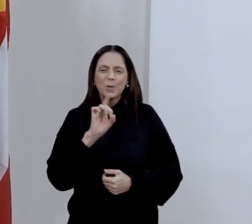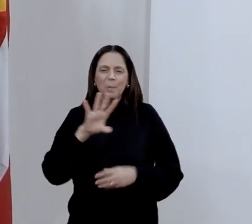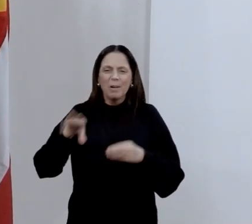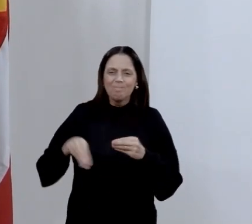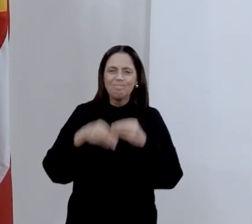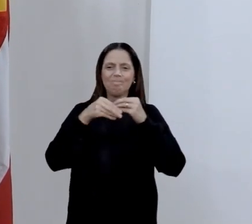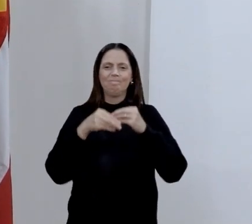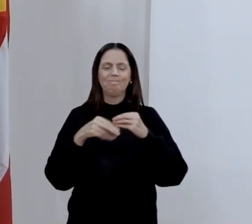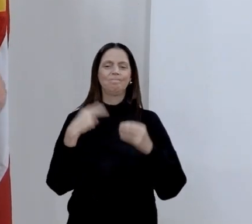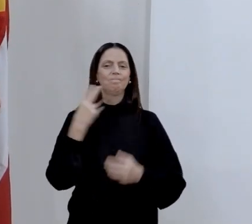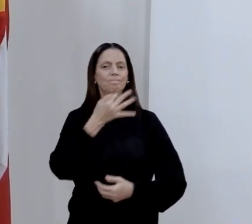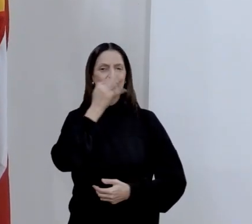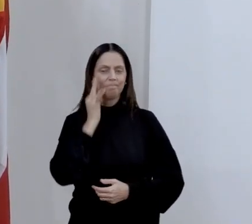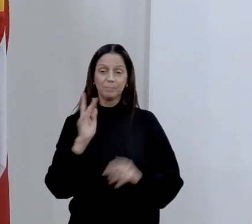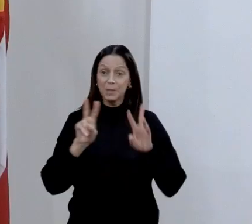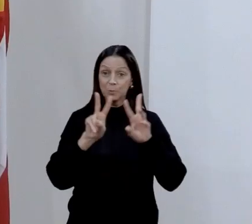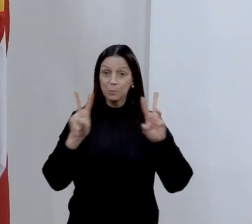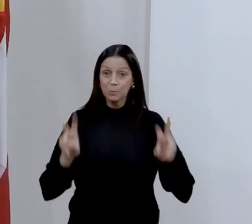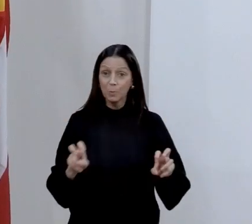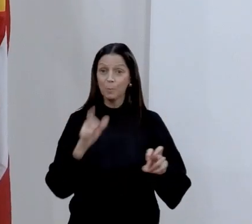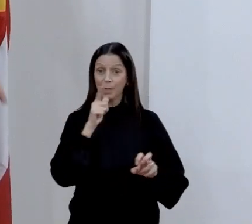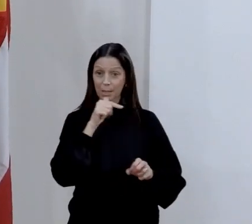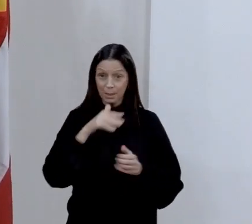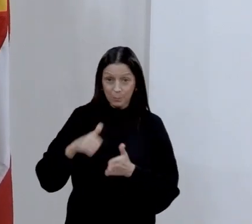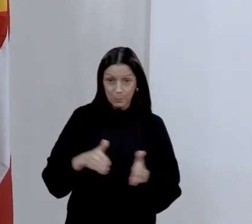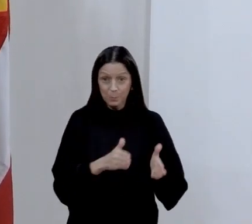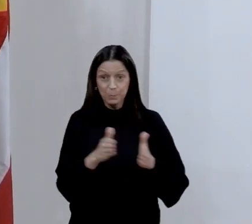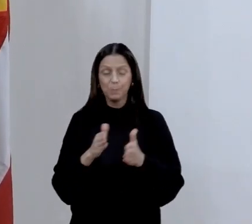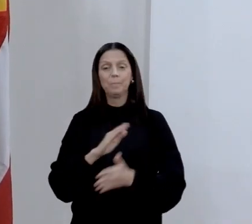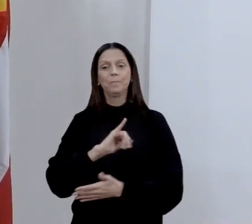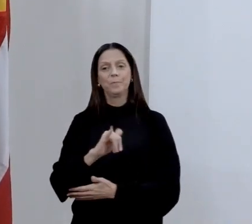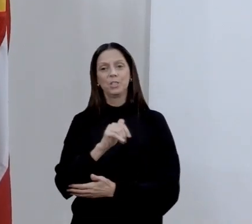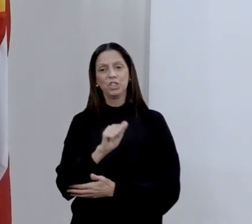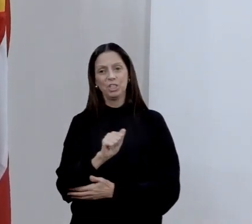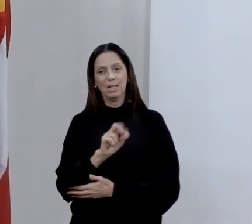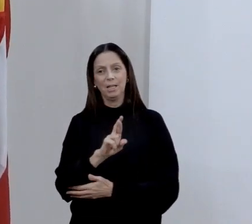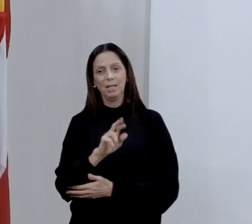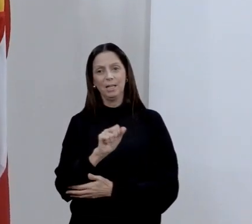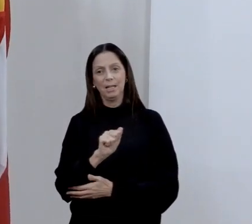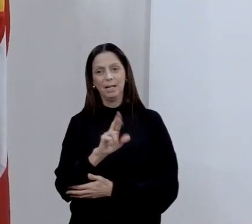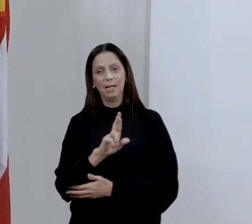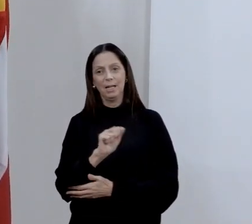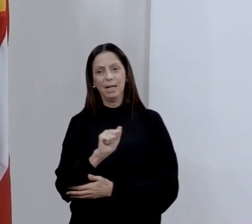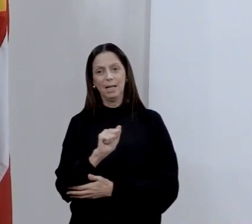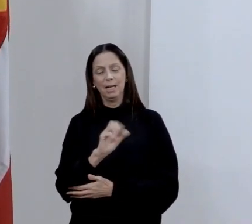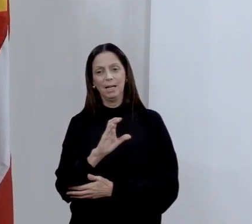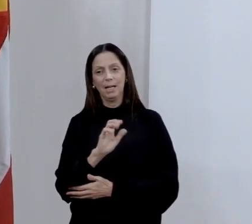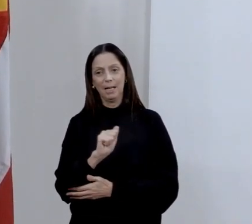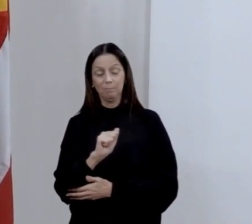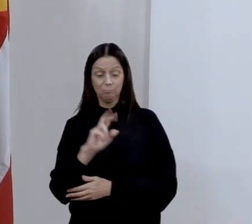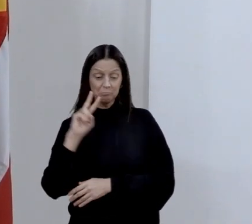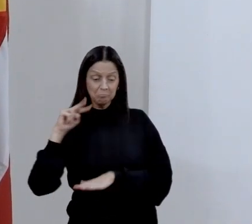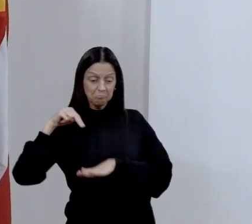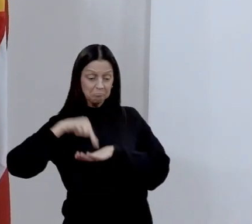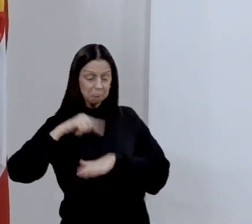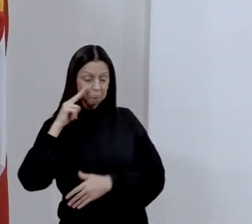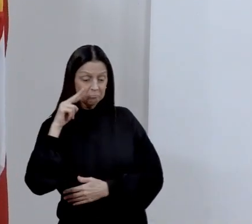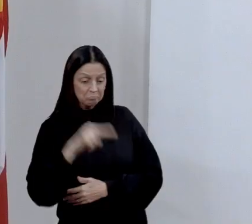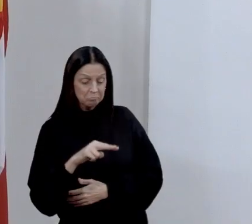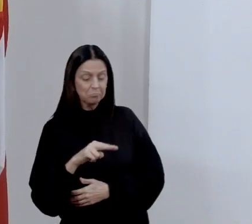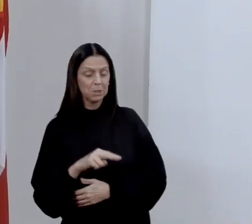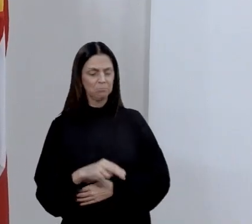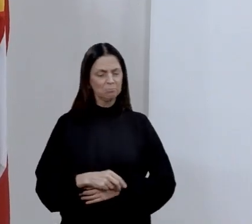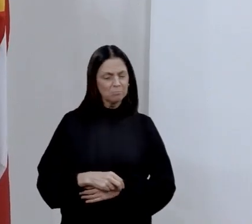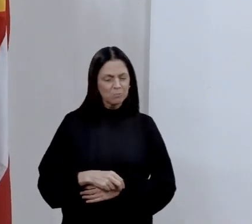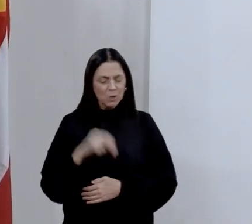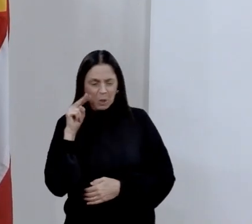aqui do vereador Flávio Linhares com relação ao Ribeirão Jararaca. Quando a gente vai em loco, vereador Diego, a verdade é que o Ribeirão quase não